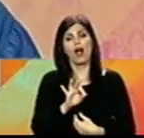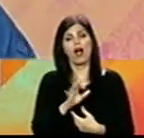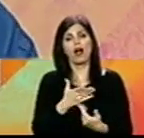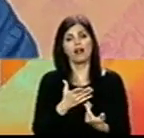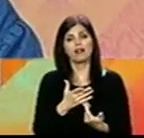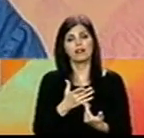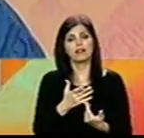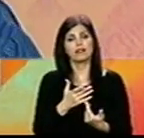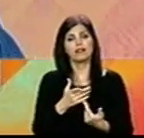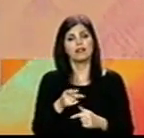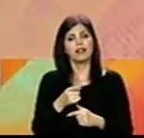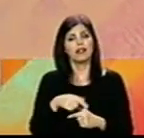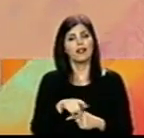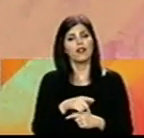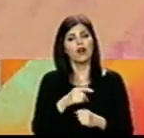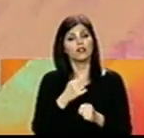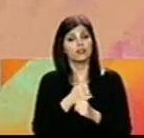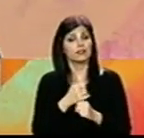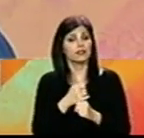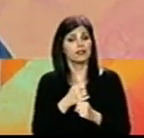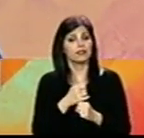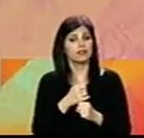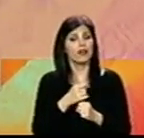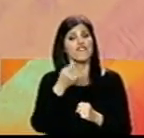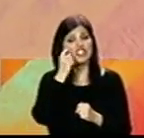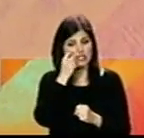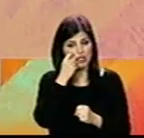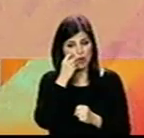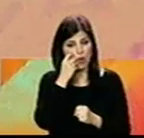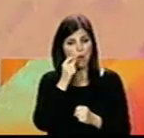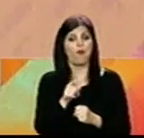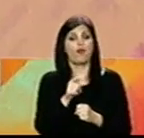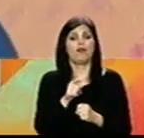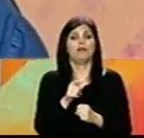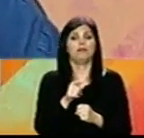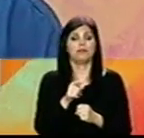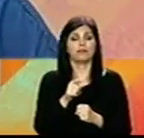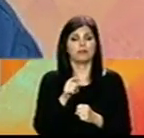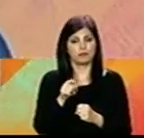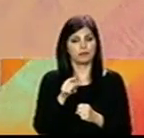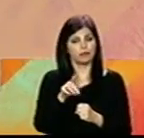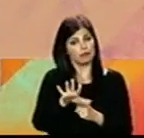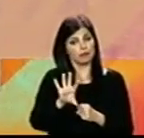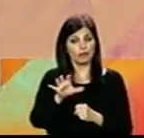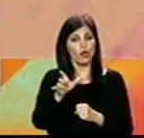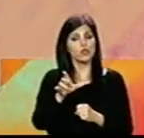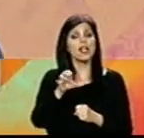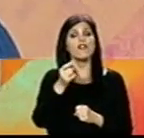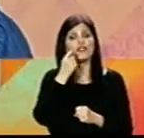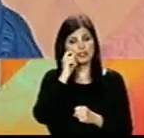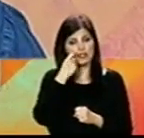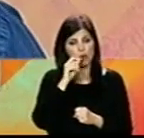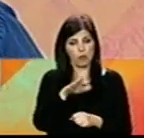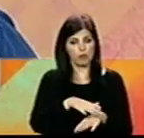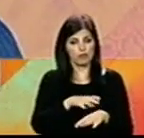obras, mas nós tentamos reproduzir algumas. Onde é que fica a mesa de lemos? Em Viseu, portanto mais concretamente Passos Silgueiros, mas é Conselho de Viseu. Muito bem, e é mesmo